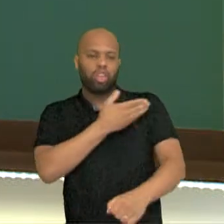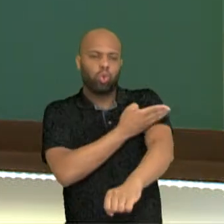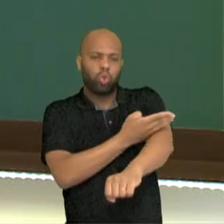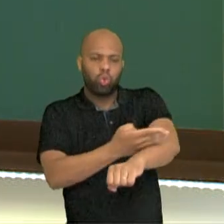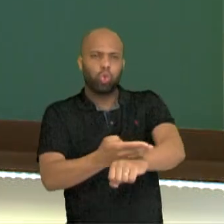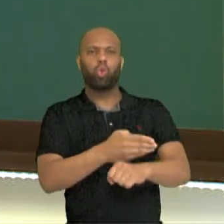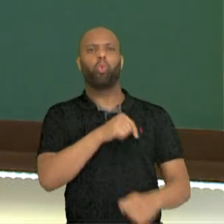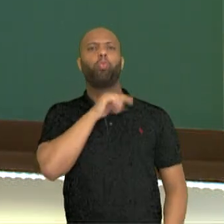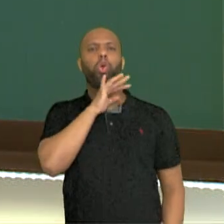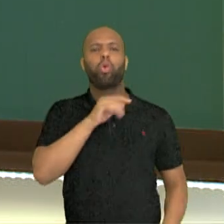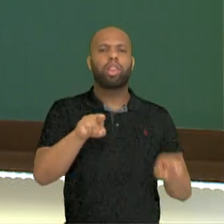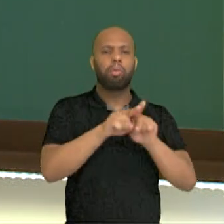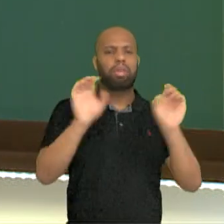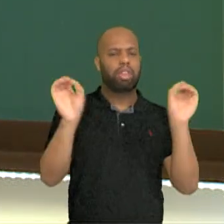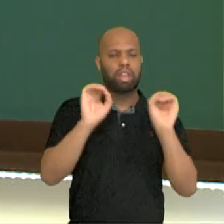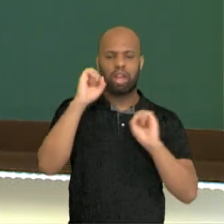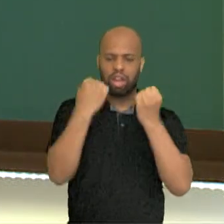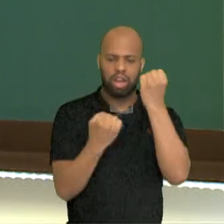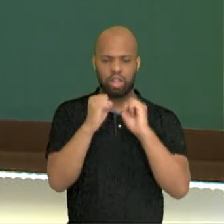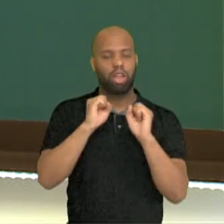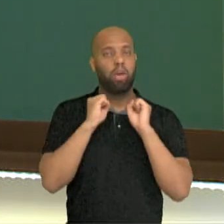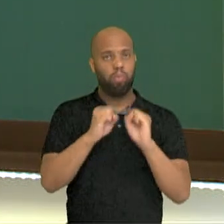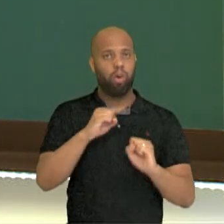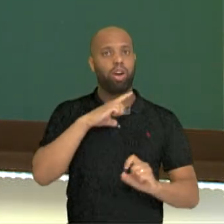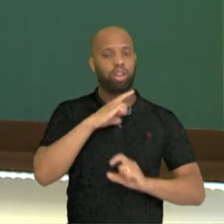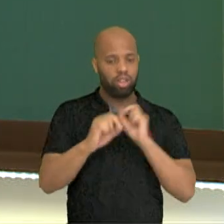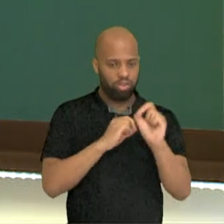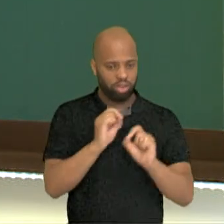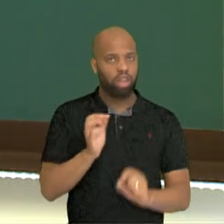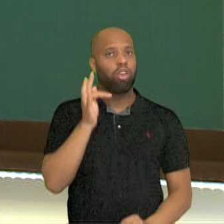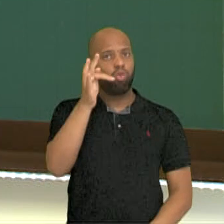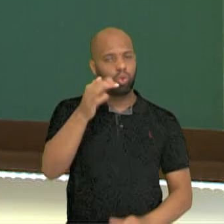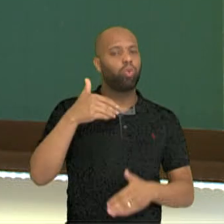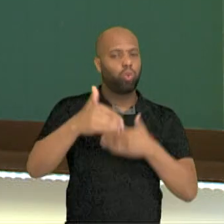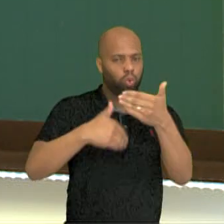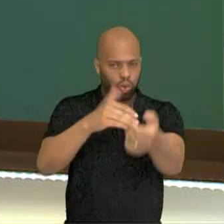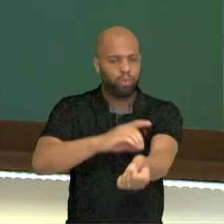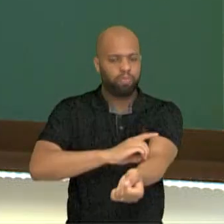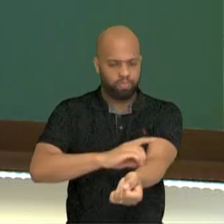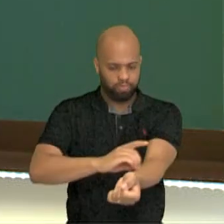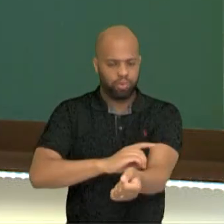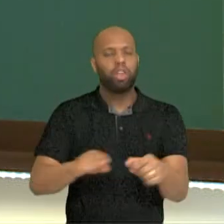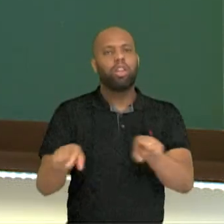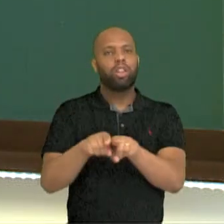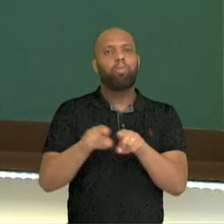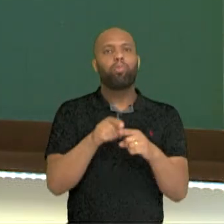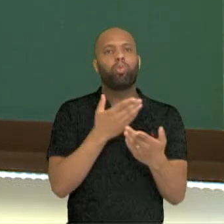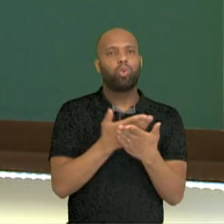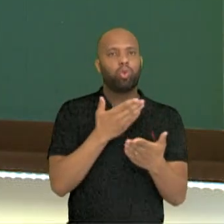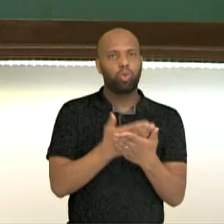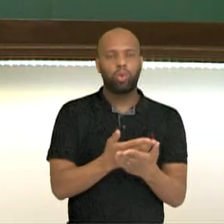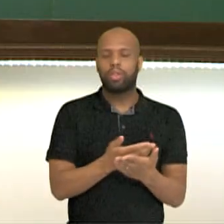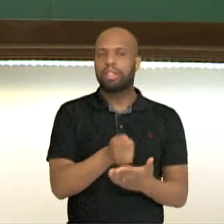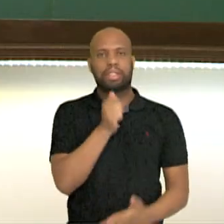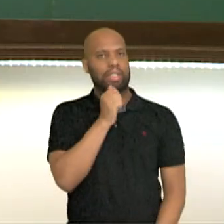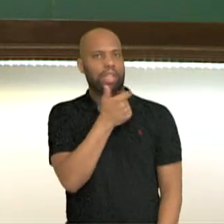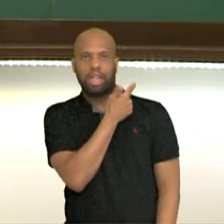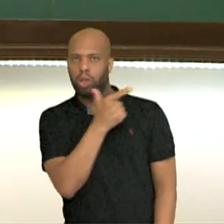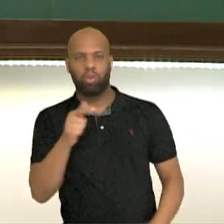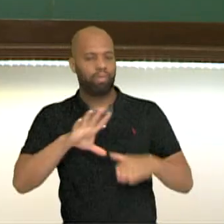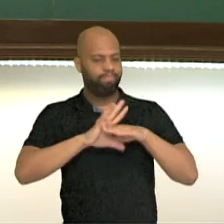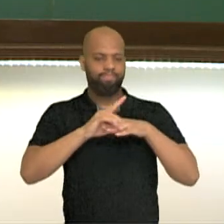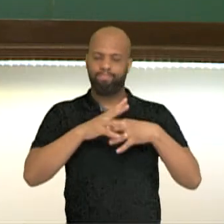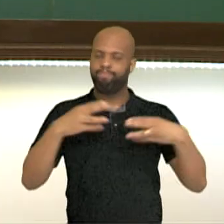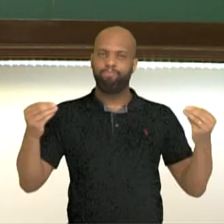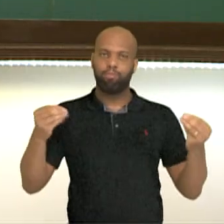praticar exercícios físicos pode ser o caminho para desenvolver a doença. Vimos também que ainda não há cura,